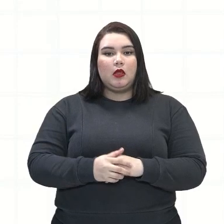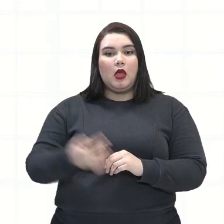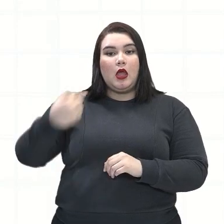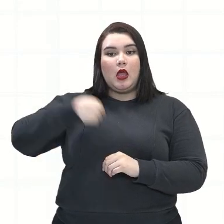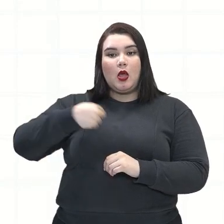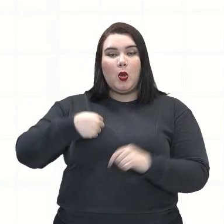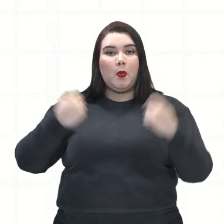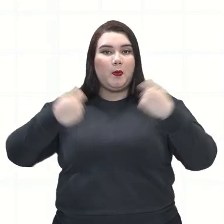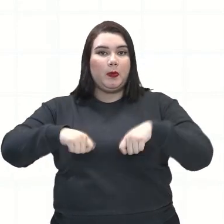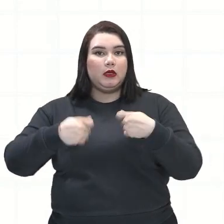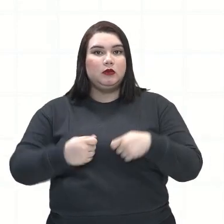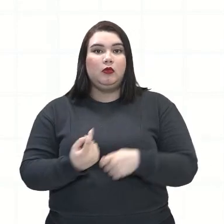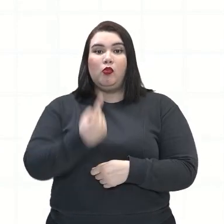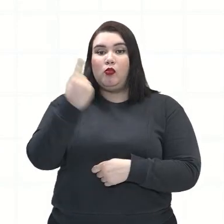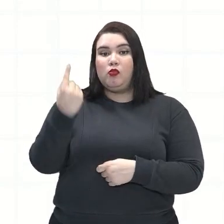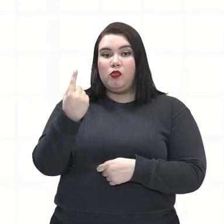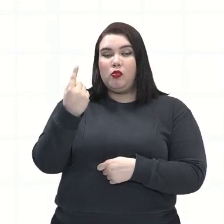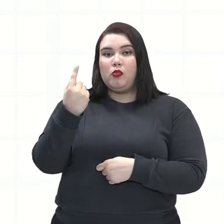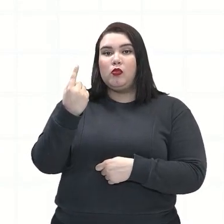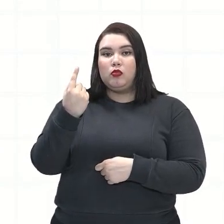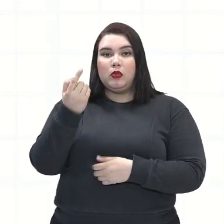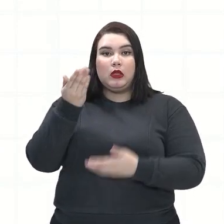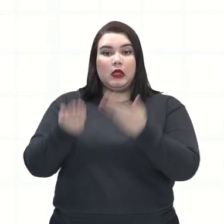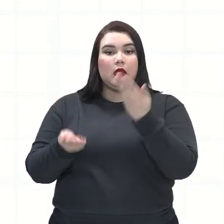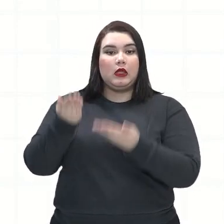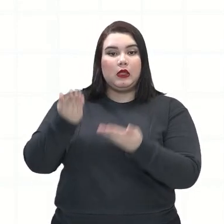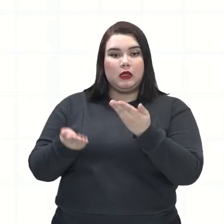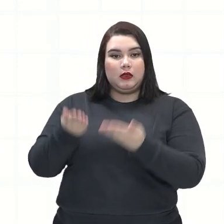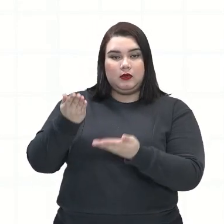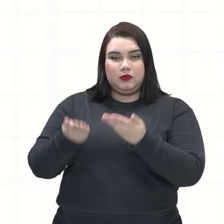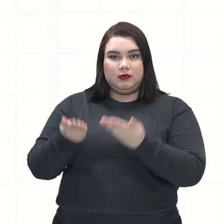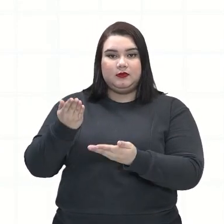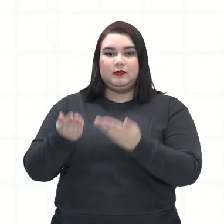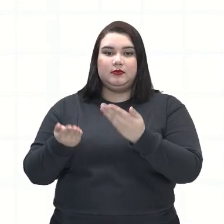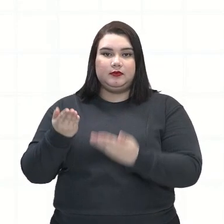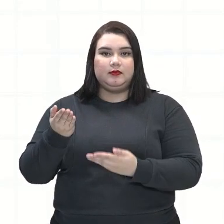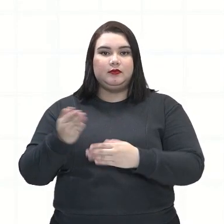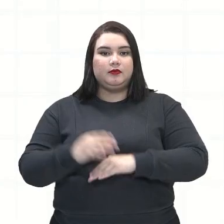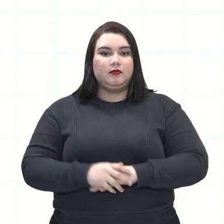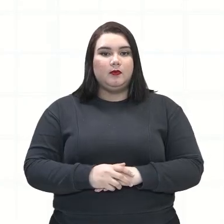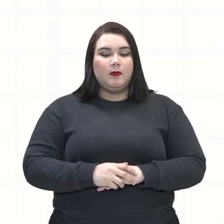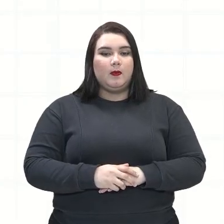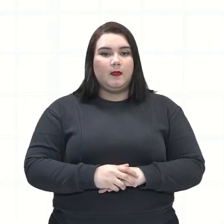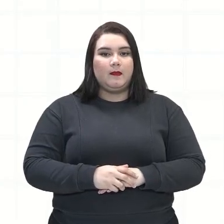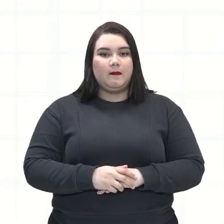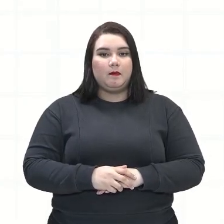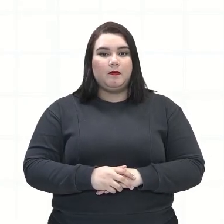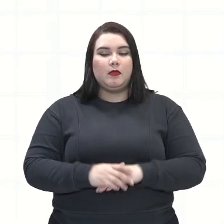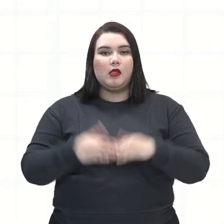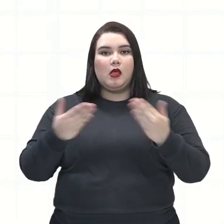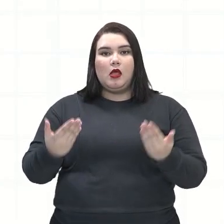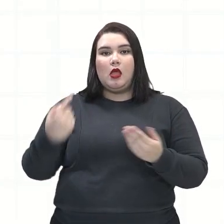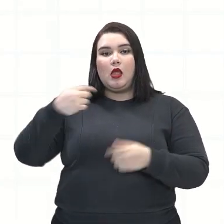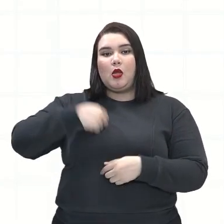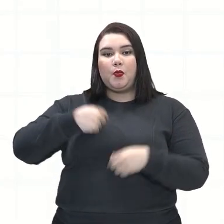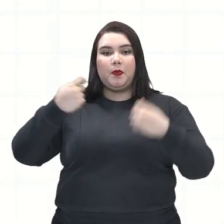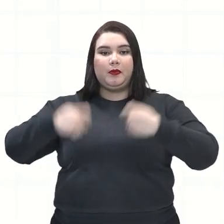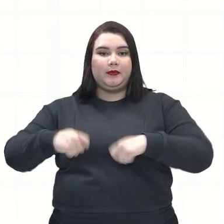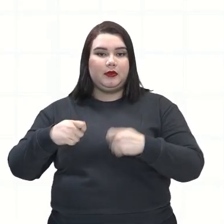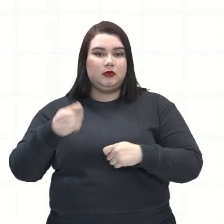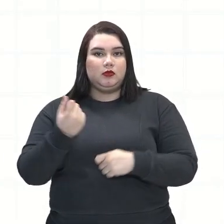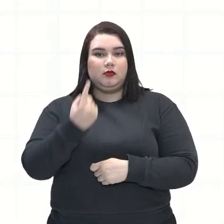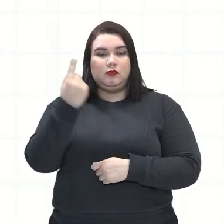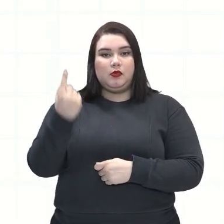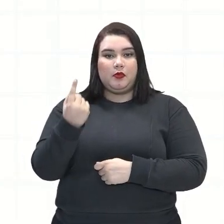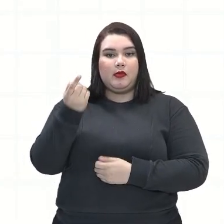de 1 quilo. Então, aqui é a quantidade que é necessária para mim, certo? Que é 1 quilo de quê? De